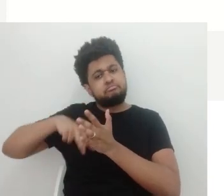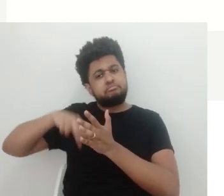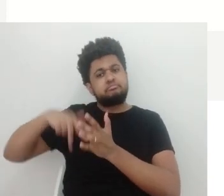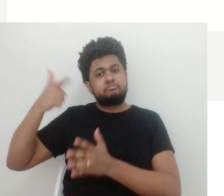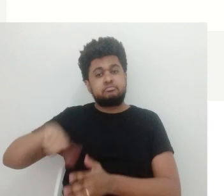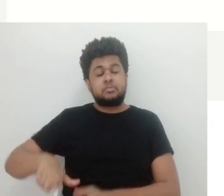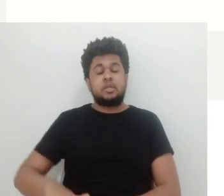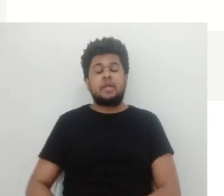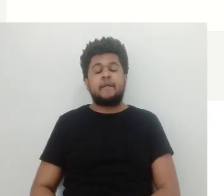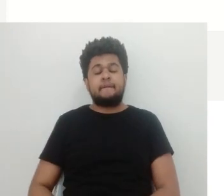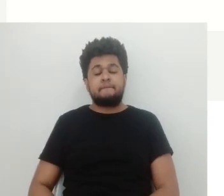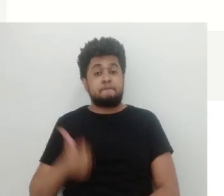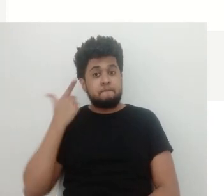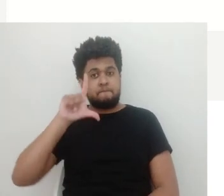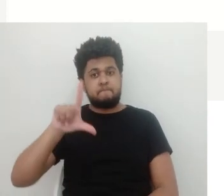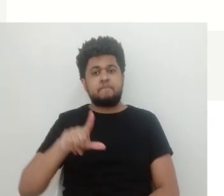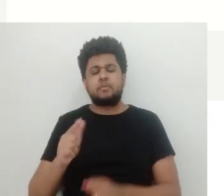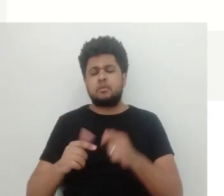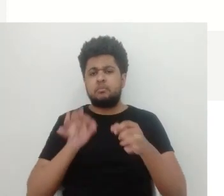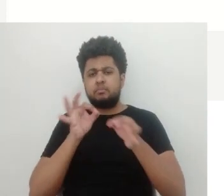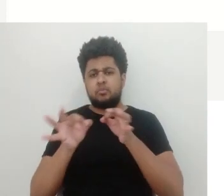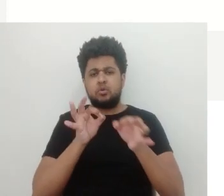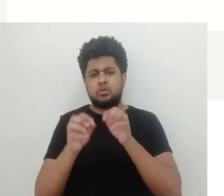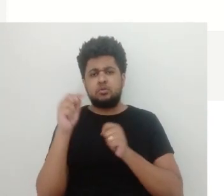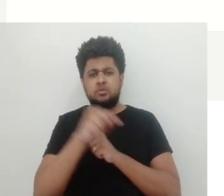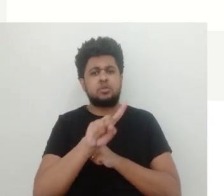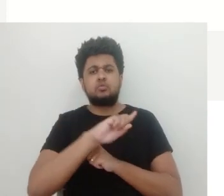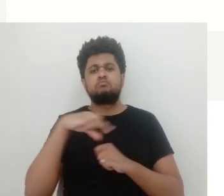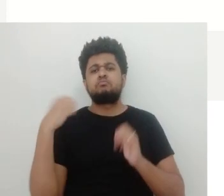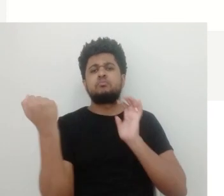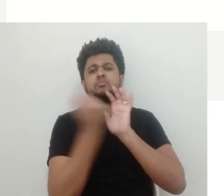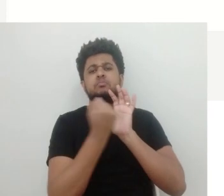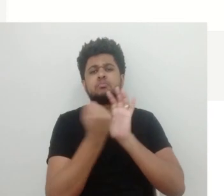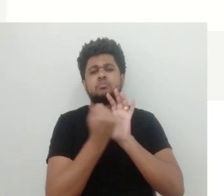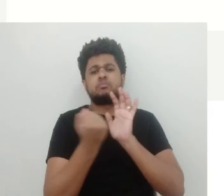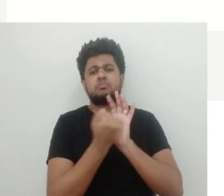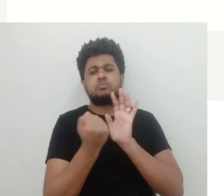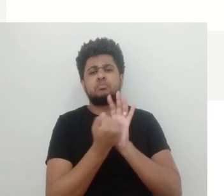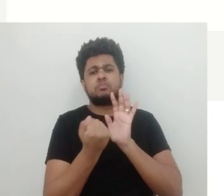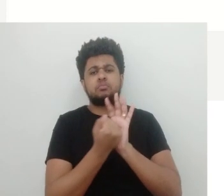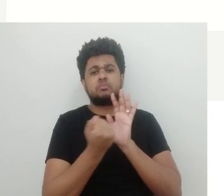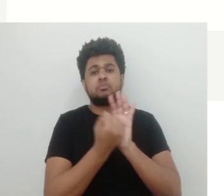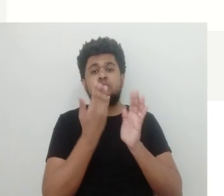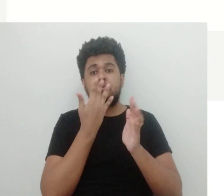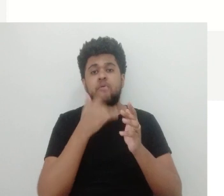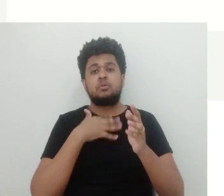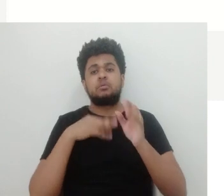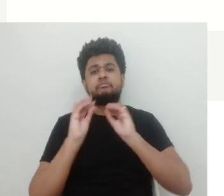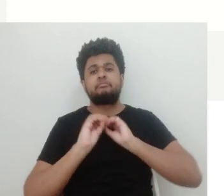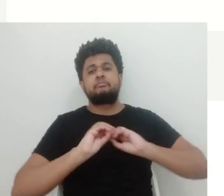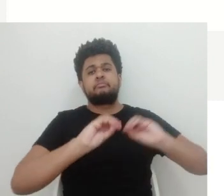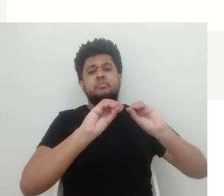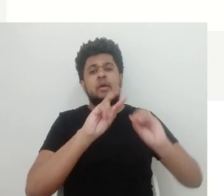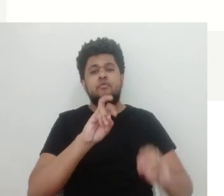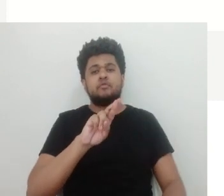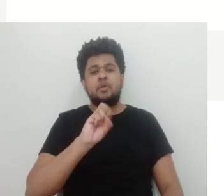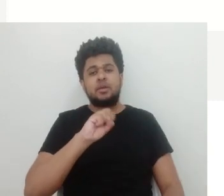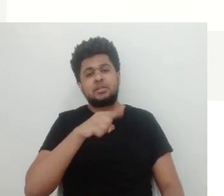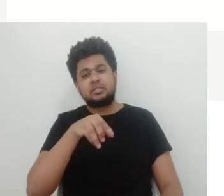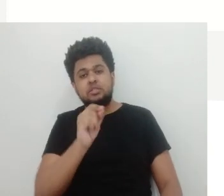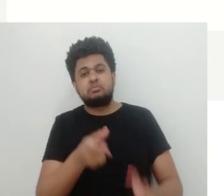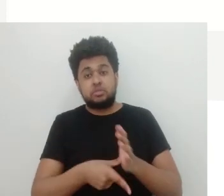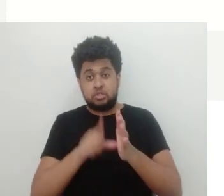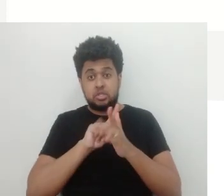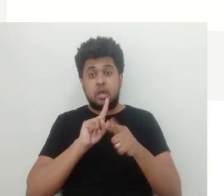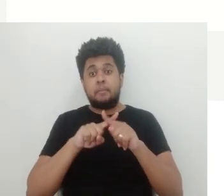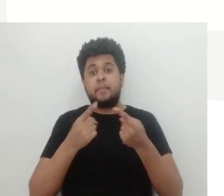muito rapidamente, para não perder tempo, é um projeto em que eu tento abordar aquilo que pintores do século XIX na